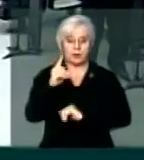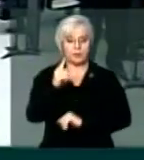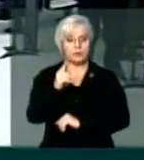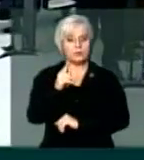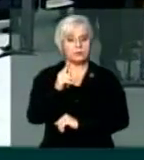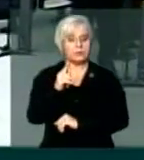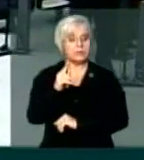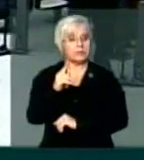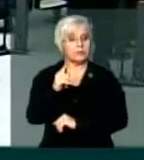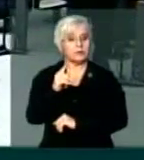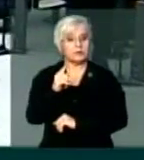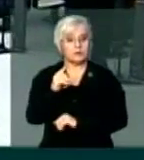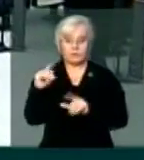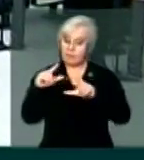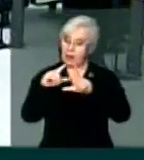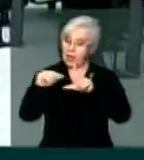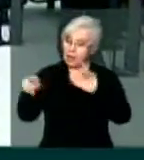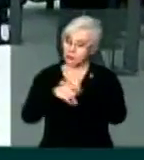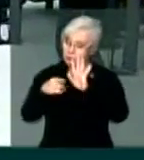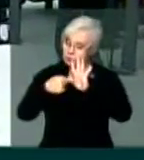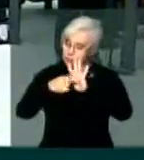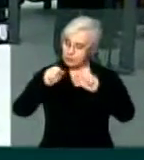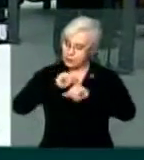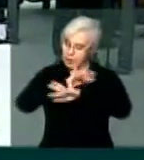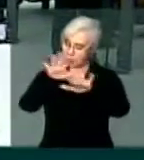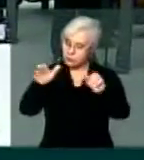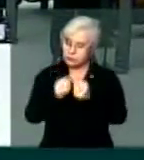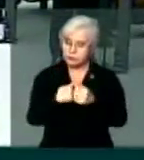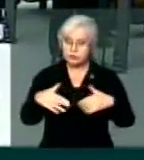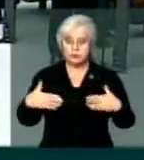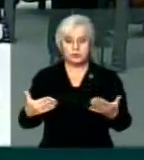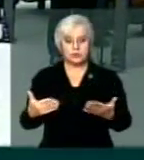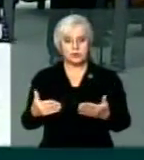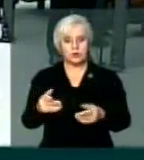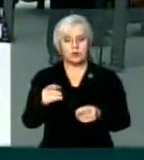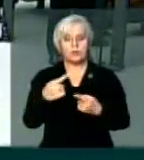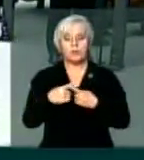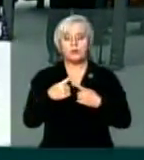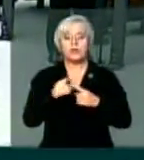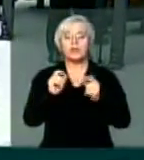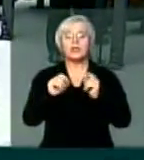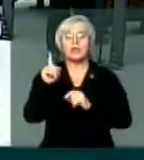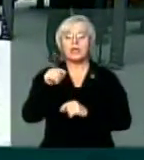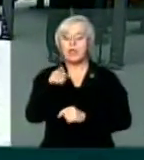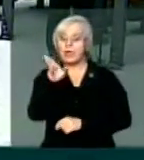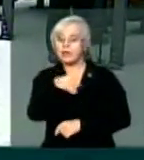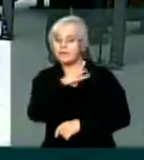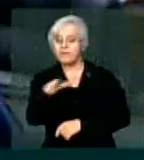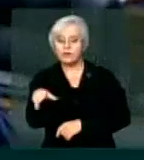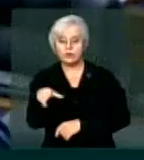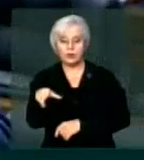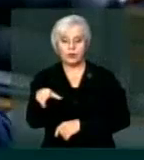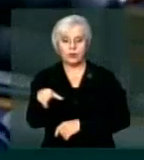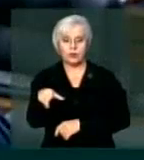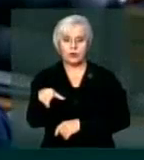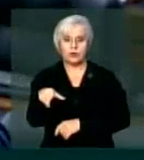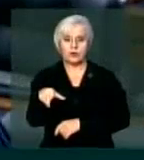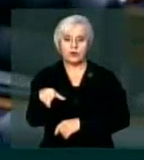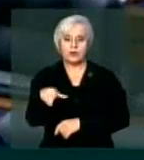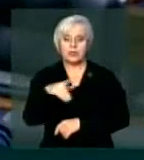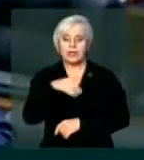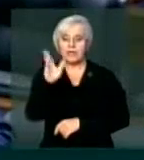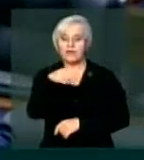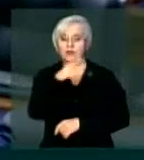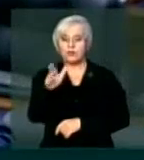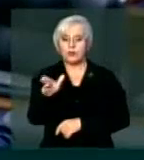Planalto. E isso até... Sim, senhor. Quem vetou o dispositivo que proibia placas